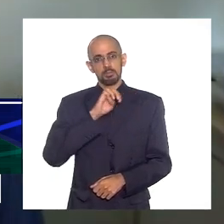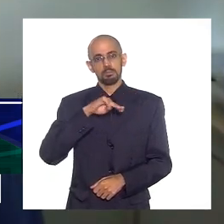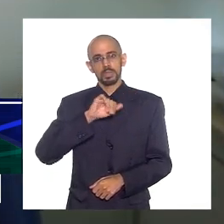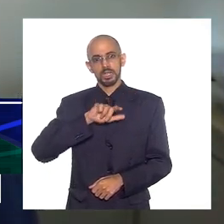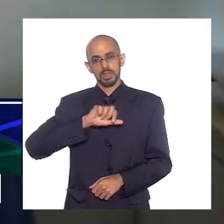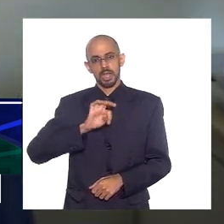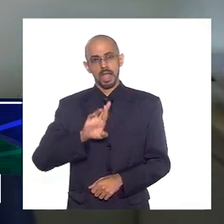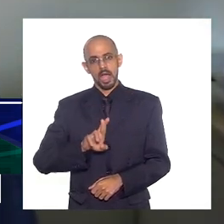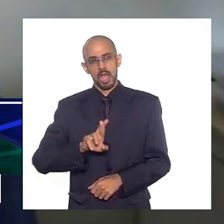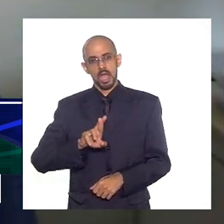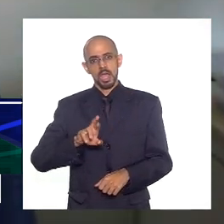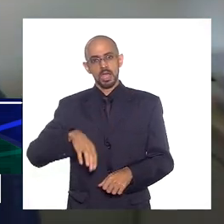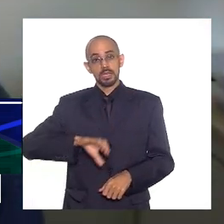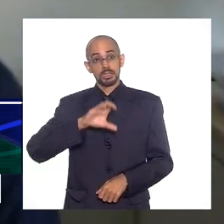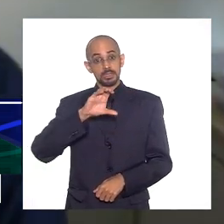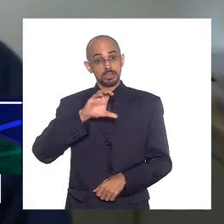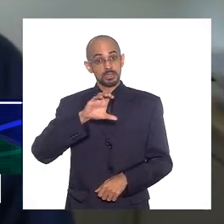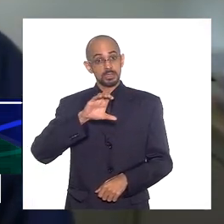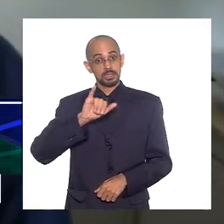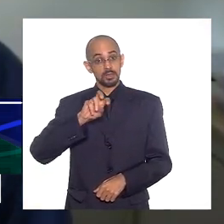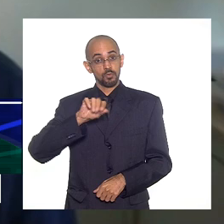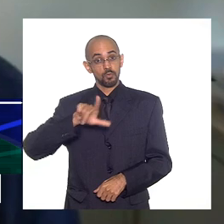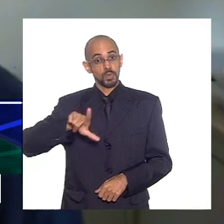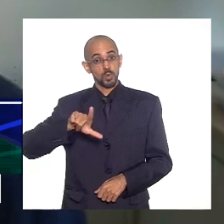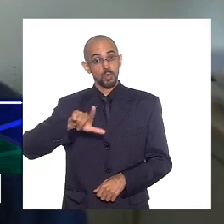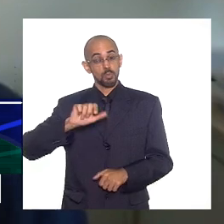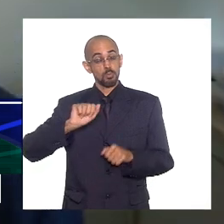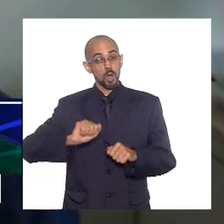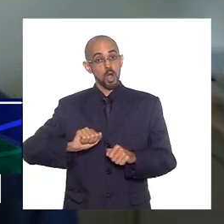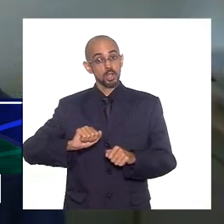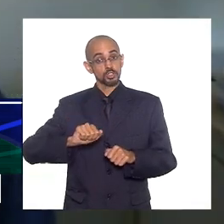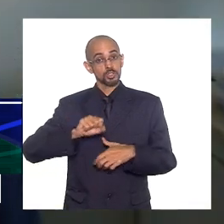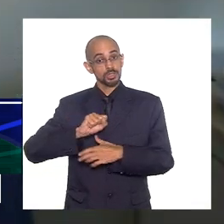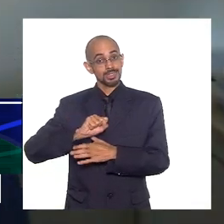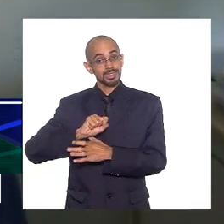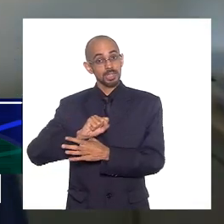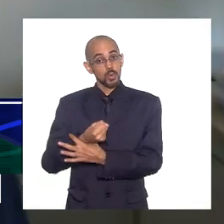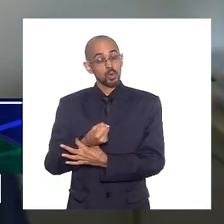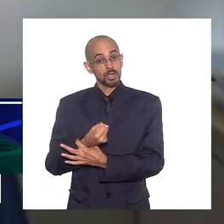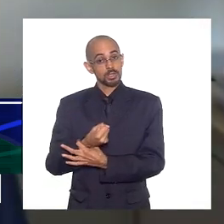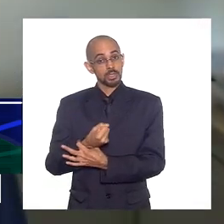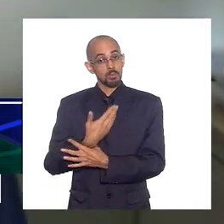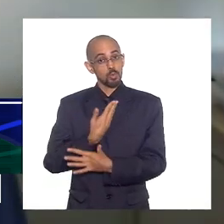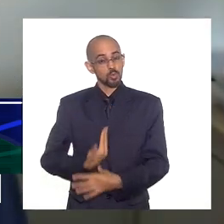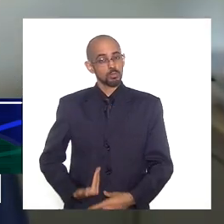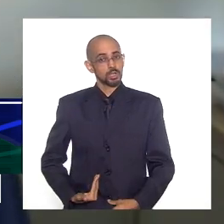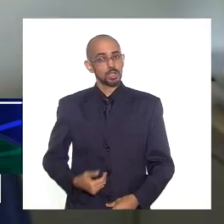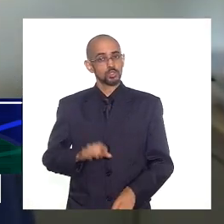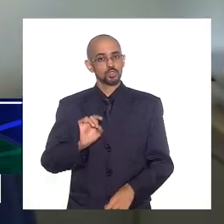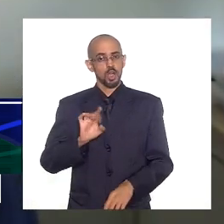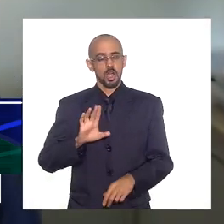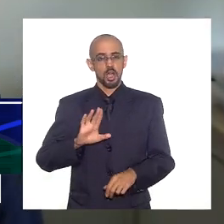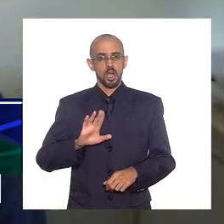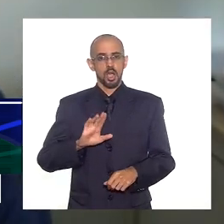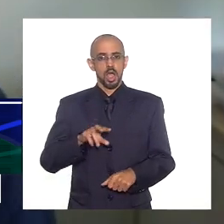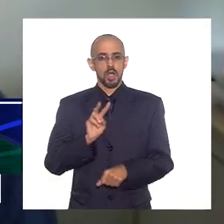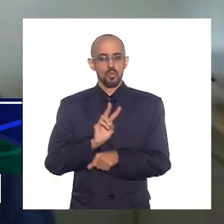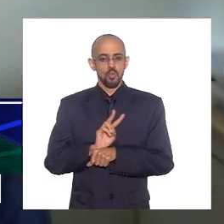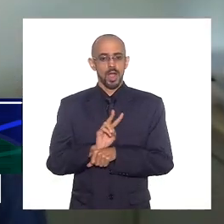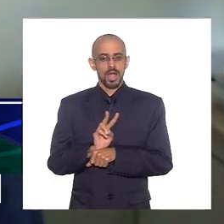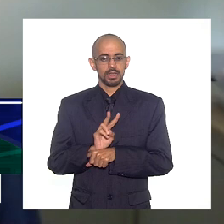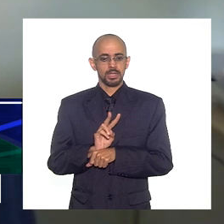Civil, podem fazer blitz de segurança pública. A Guarda